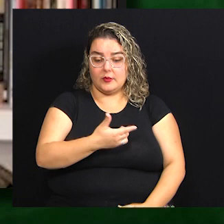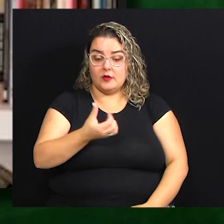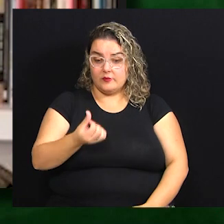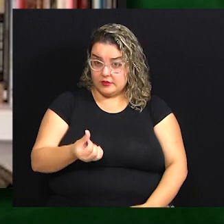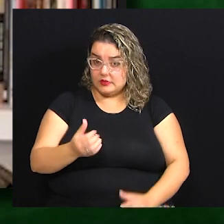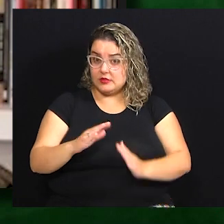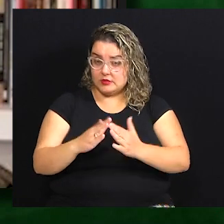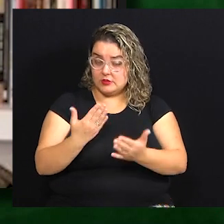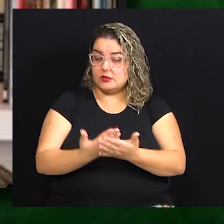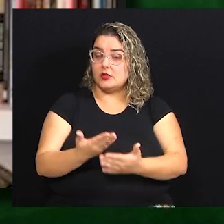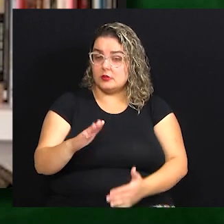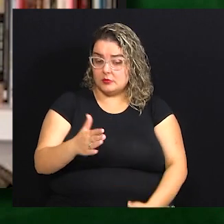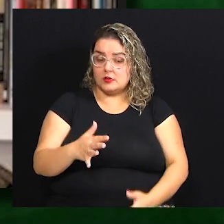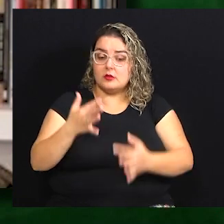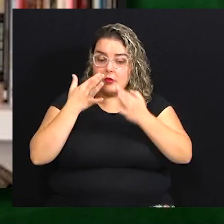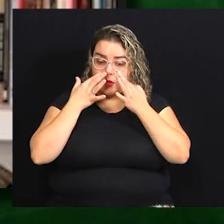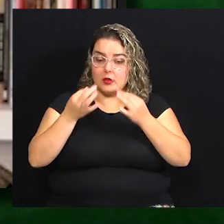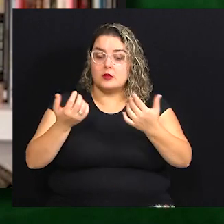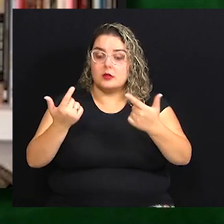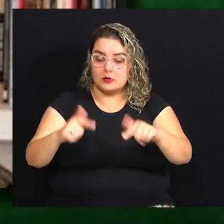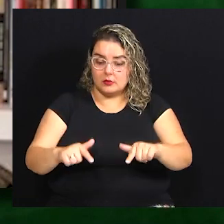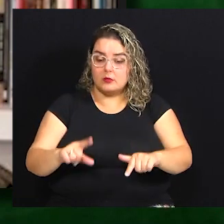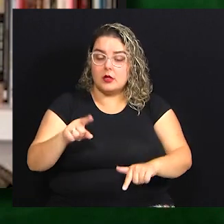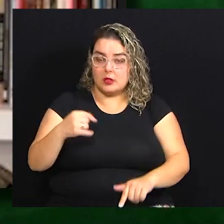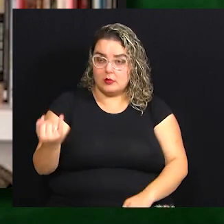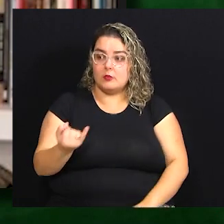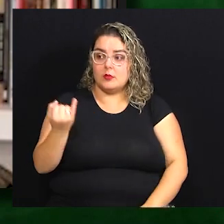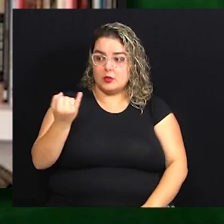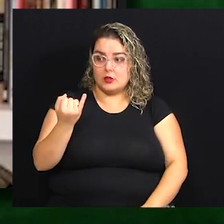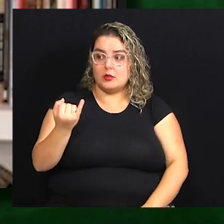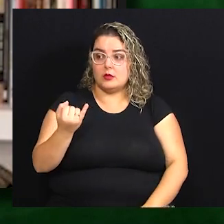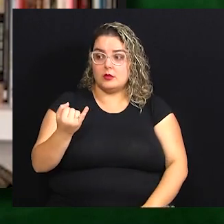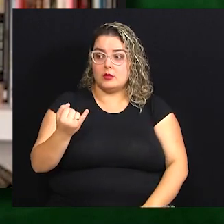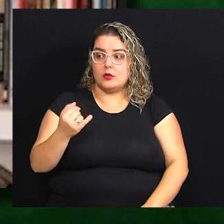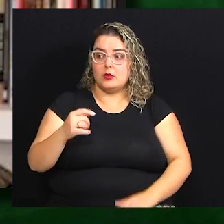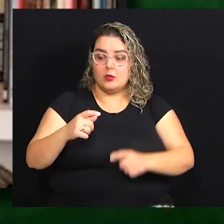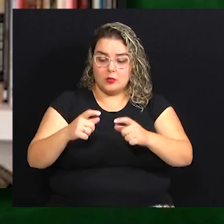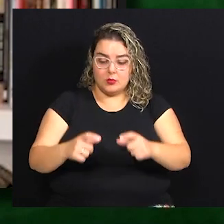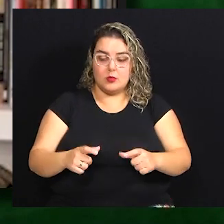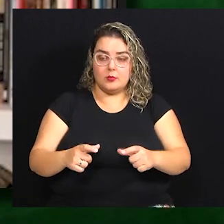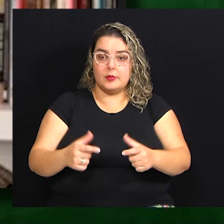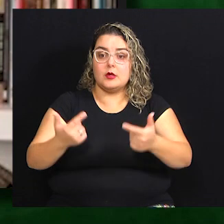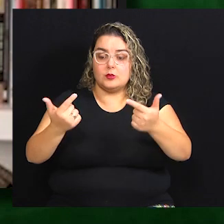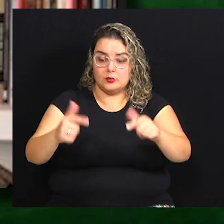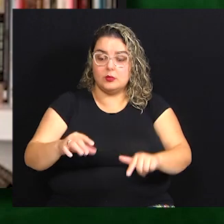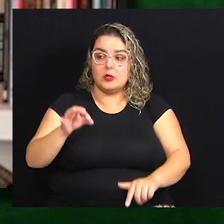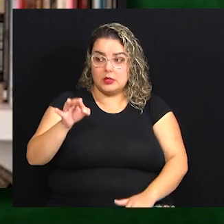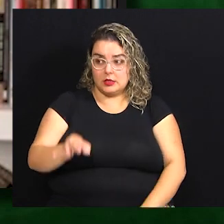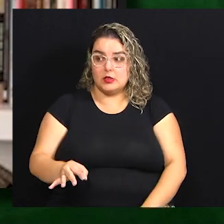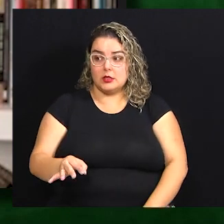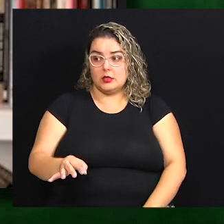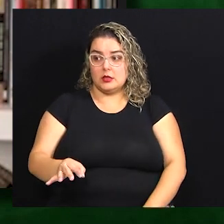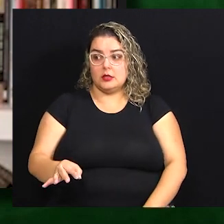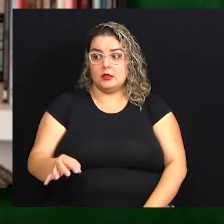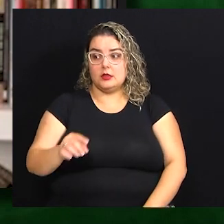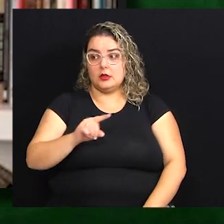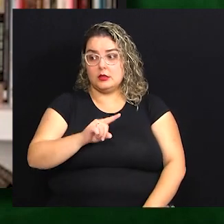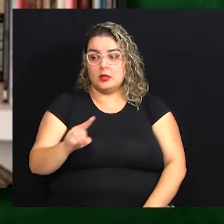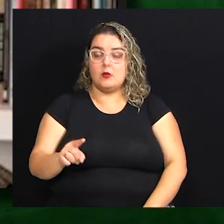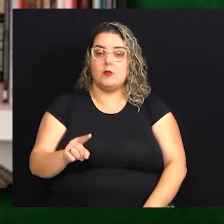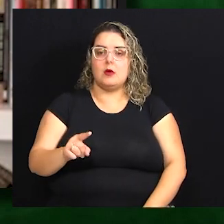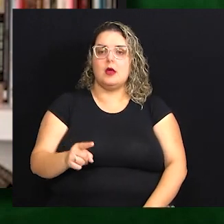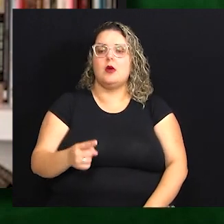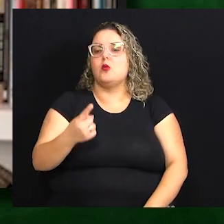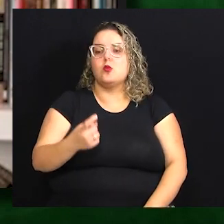26 escolas aproximadamente. Então, é fundamental você olhar o seu cartão para ir no lugar certo, não vá necessariamente no mesmo